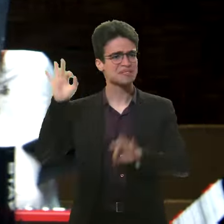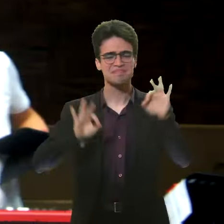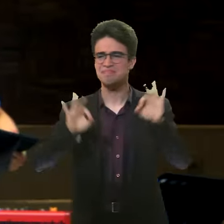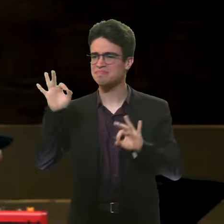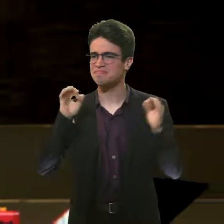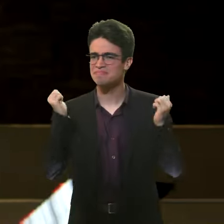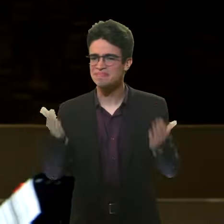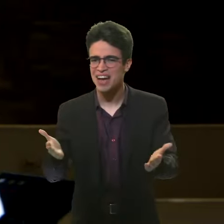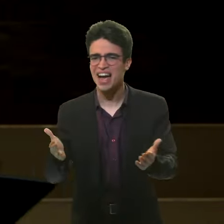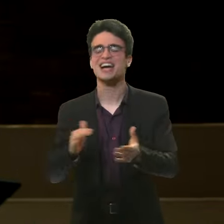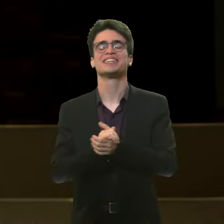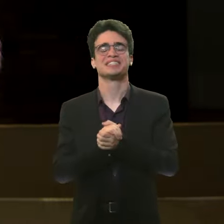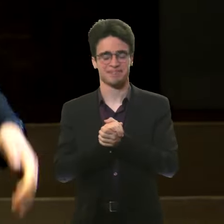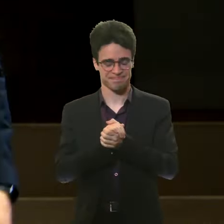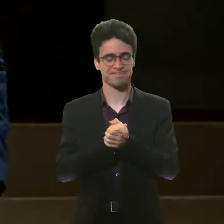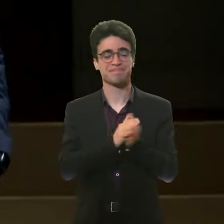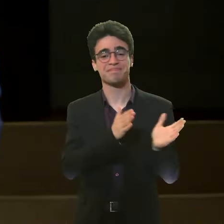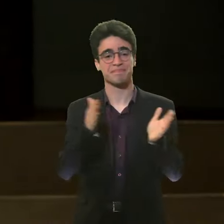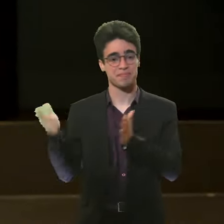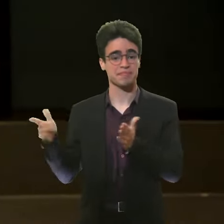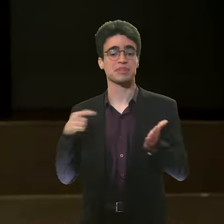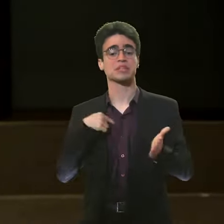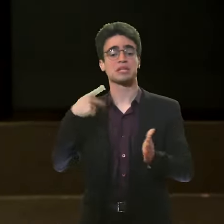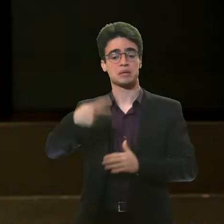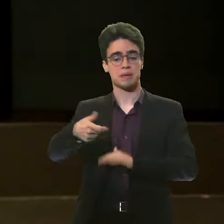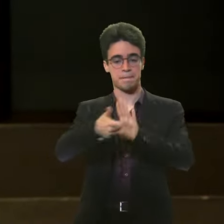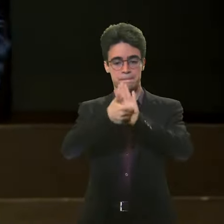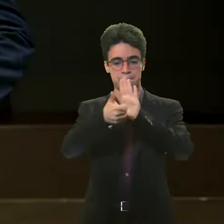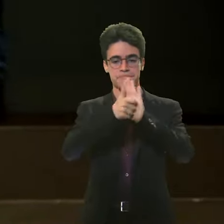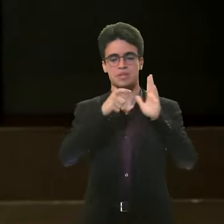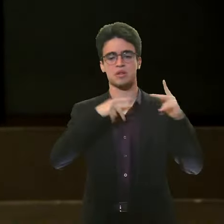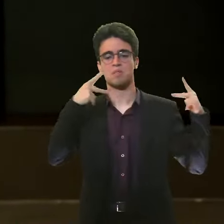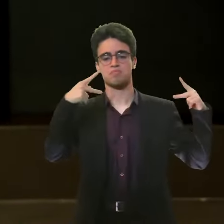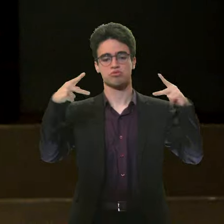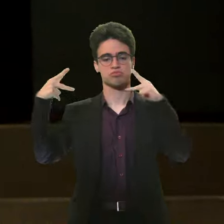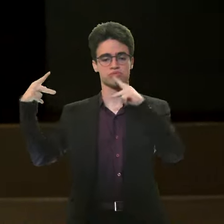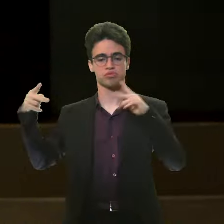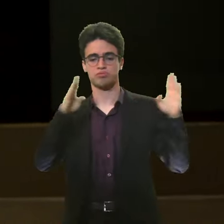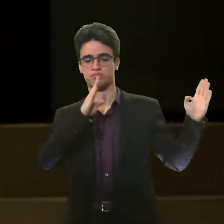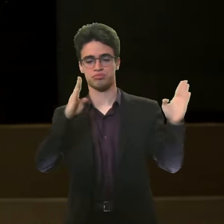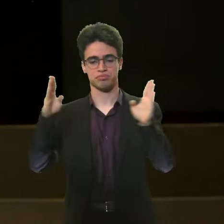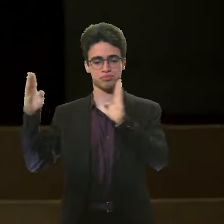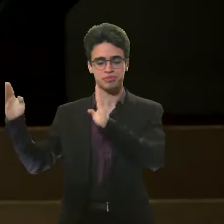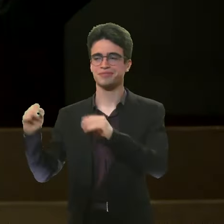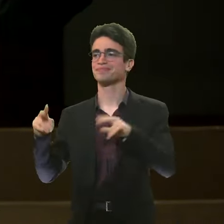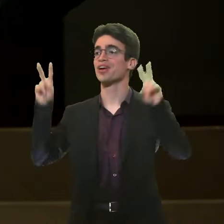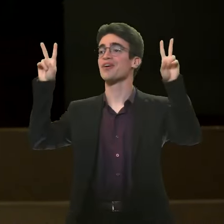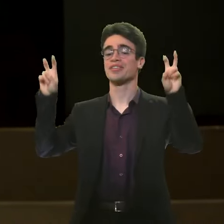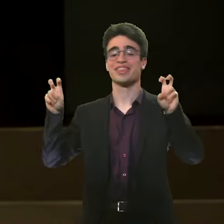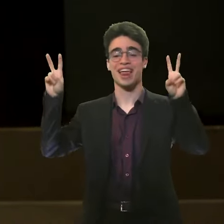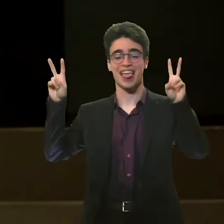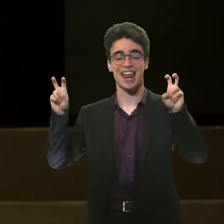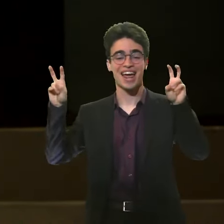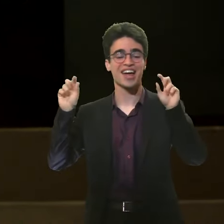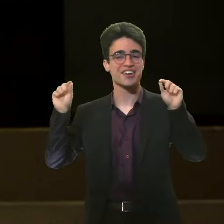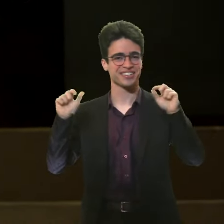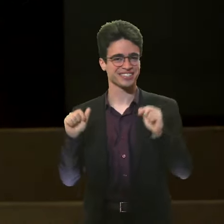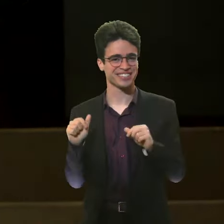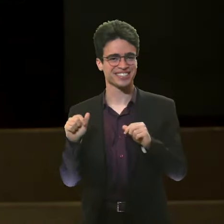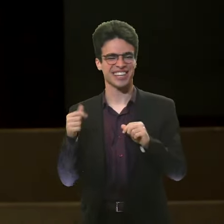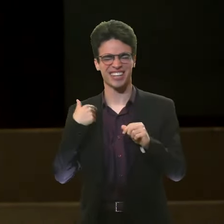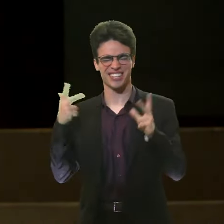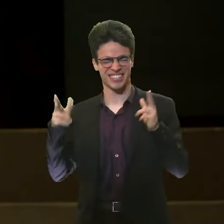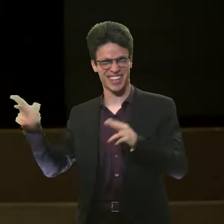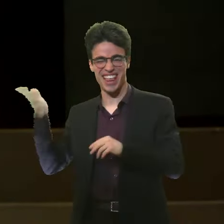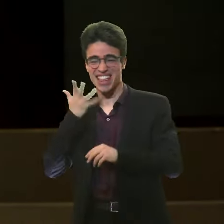Nós estamos numa série de mensagens aqui como igreja, chamada, vamos lá, igual eu faço com os pré-adolescentes, pode ser? Lá no culto das crianças,